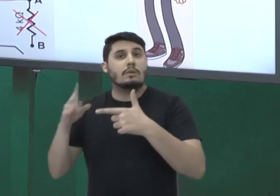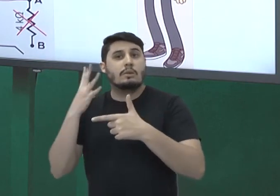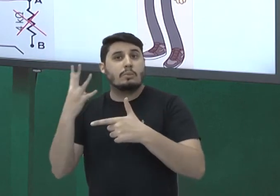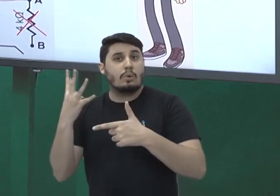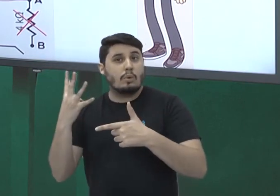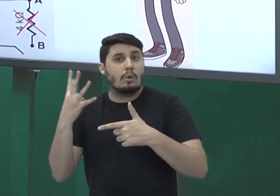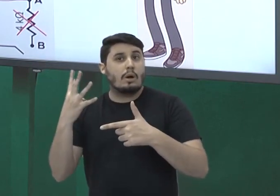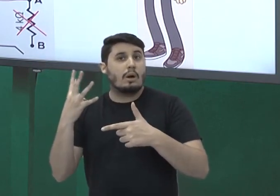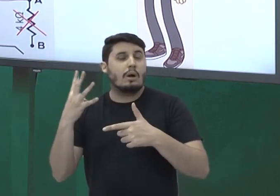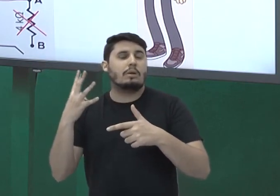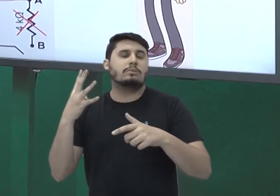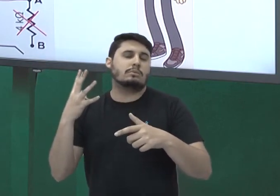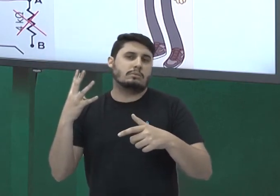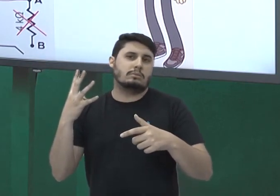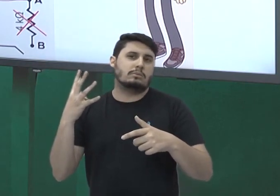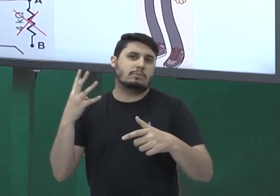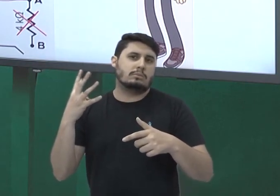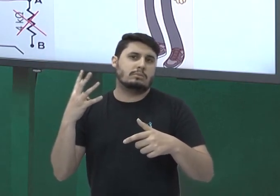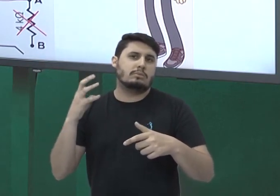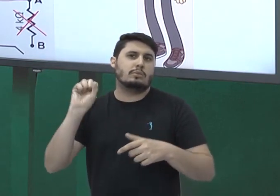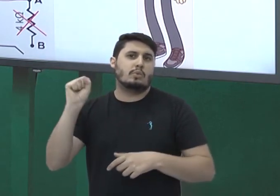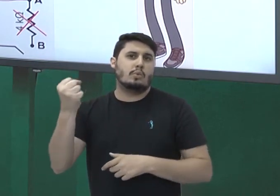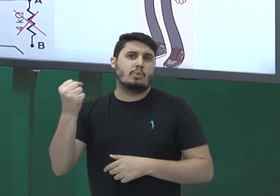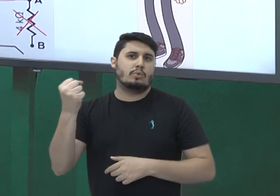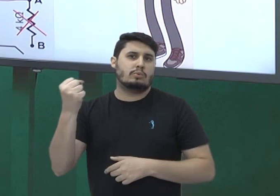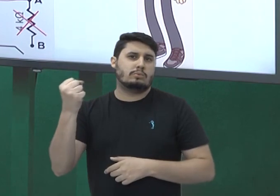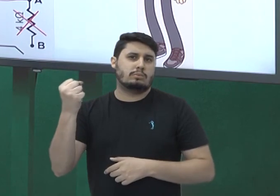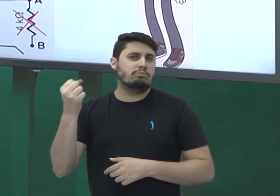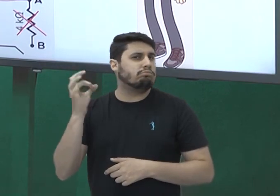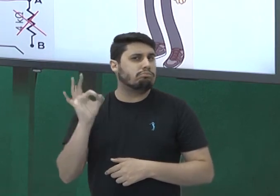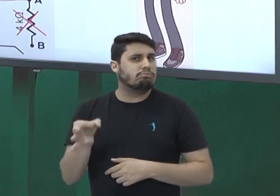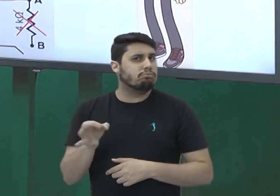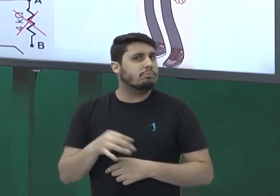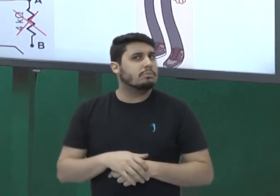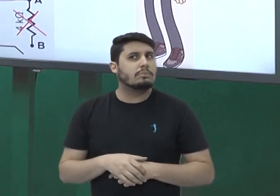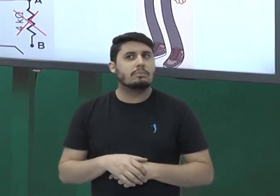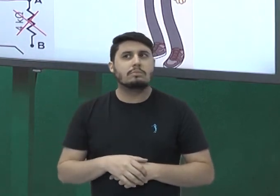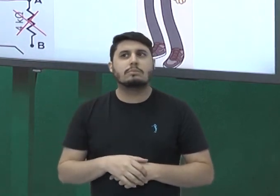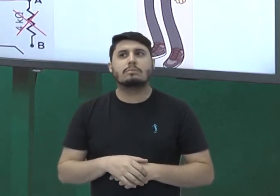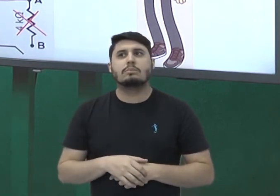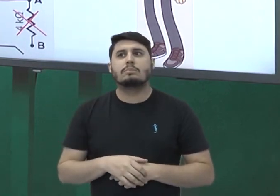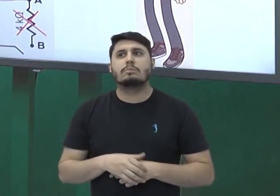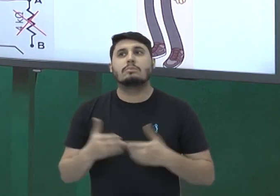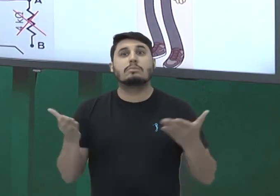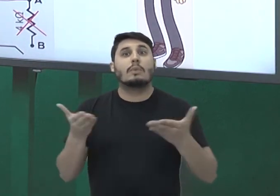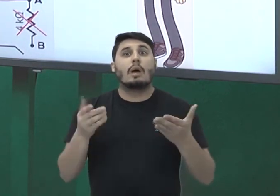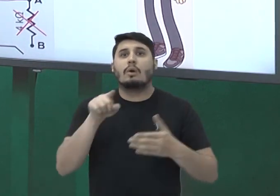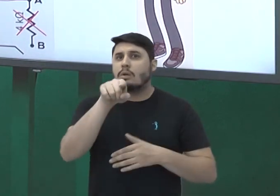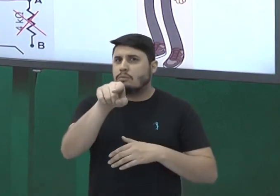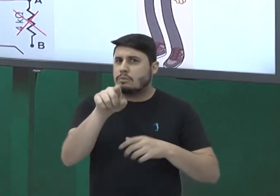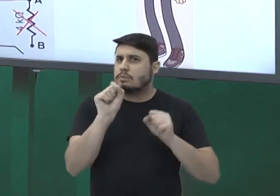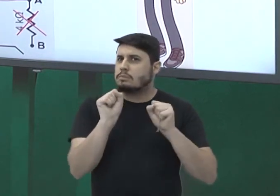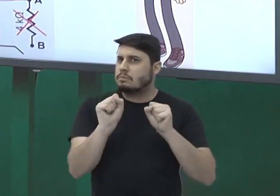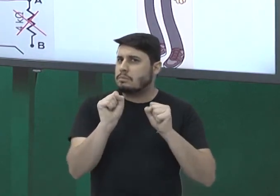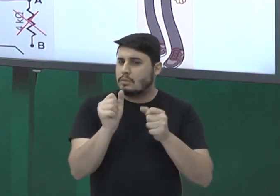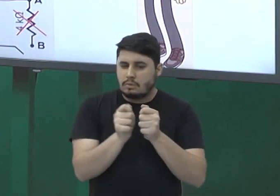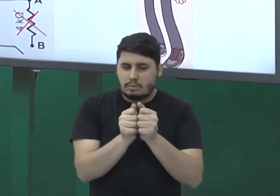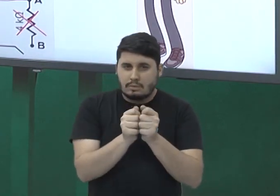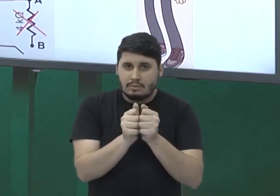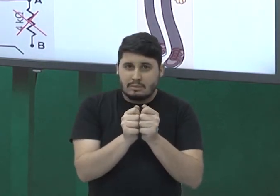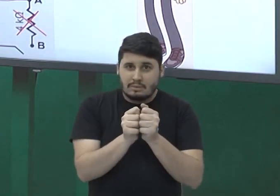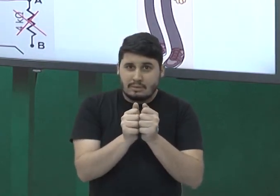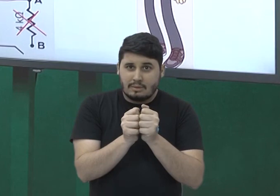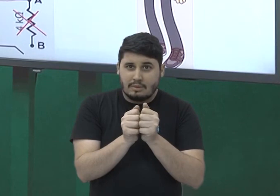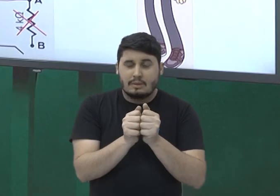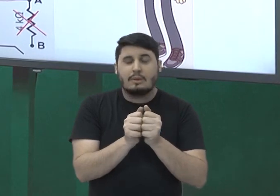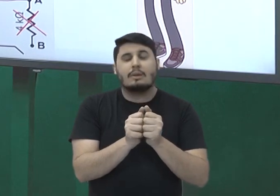8. Certinho? Agora, pega a tua calculadora científica, porque o cálculo é bem difícil de tu